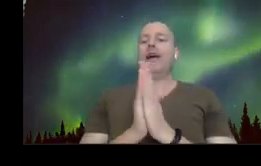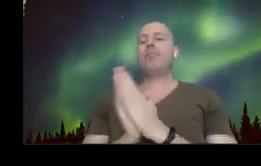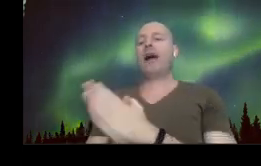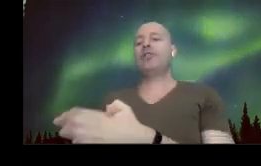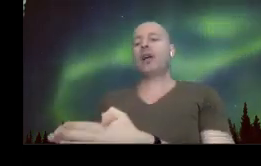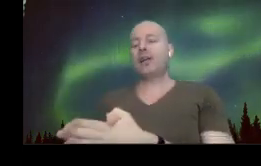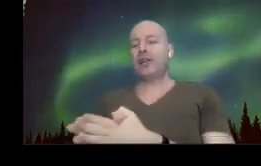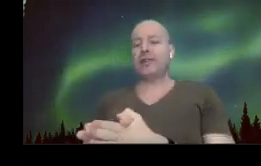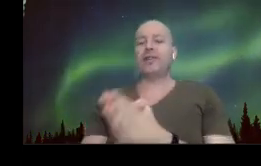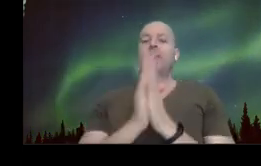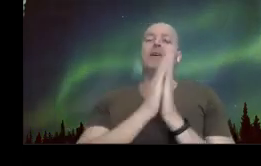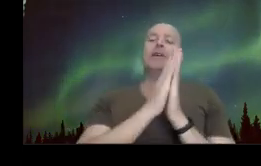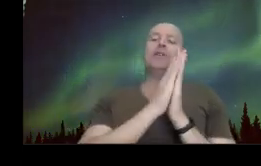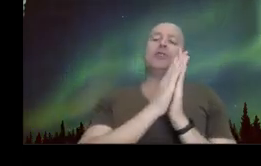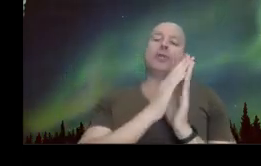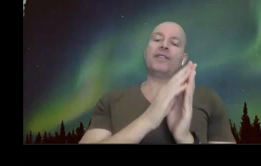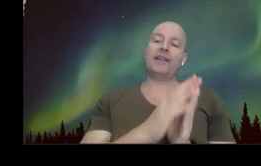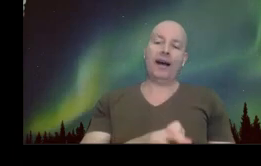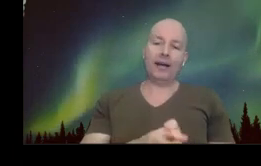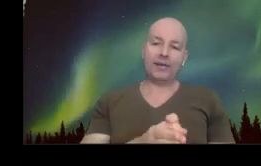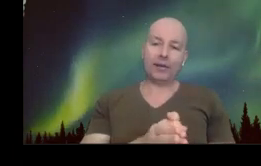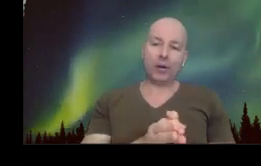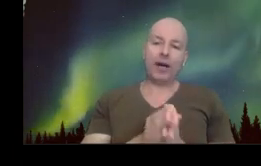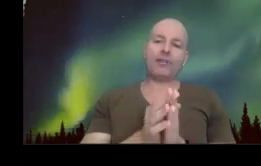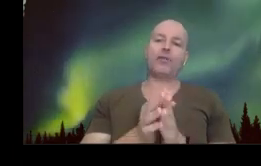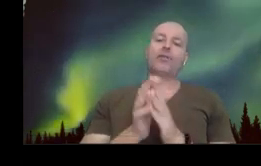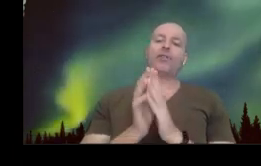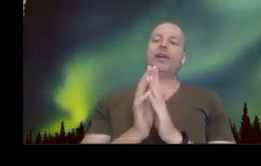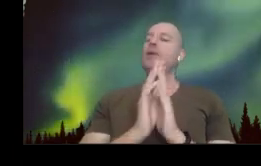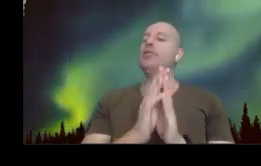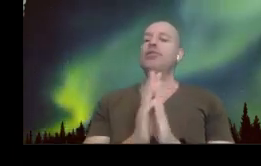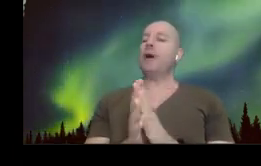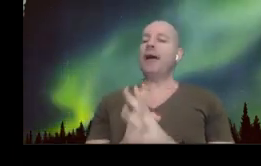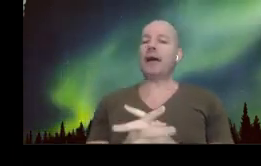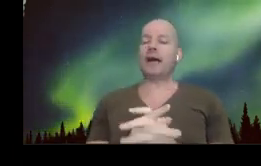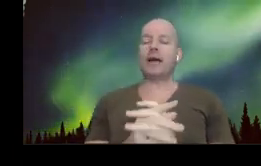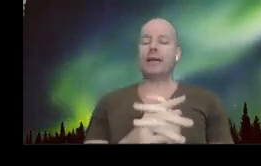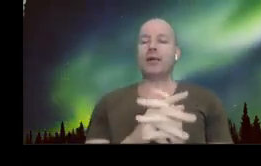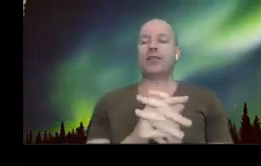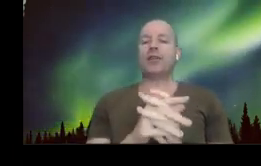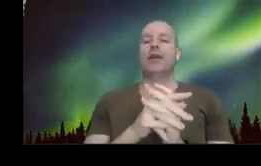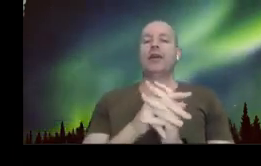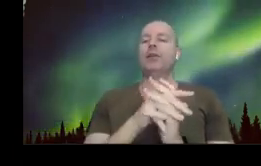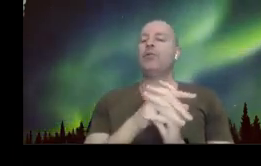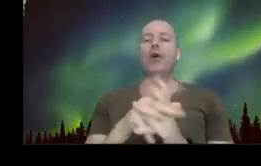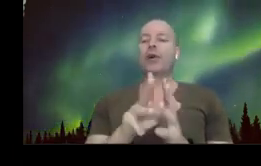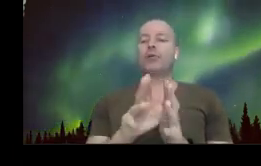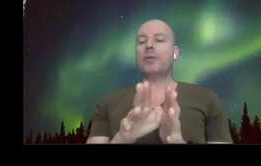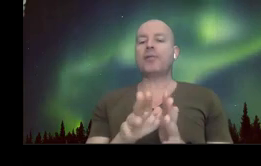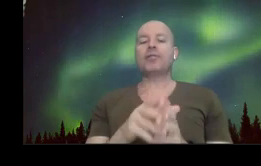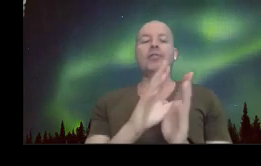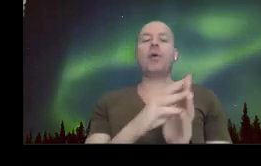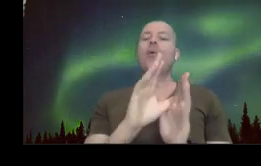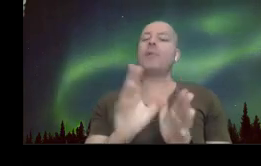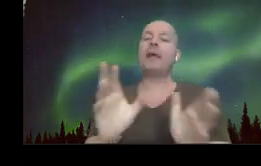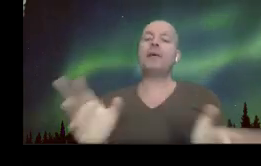Isso é a prática quem vai dizer, isso são as análises locais que vão dizer, não existe uma regra. Então, assim, não vou